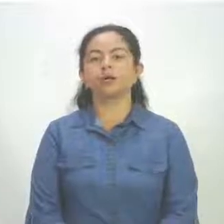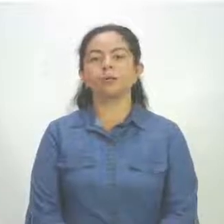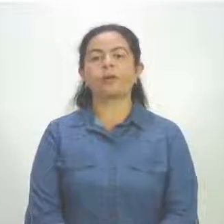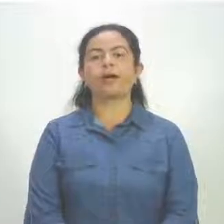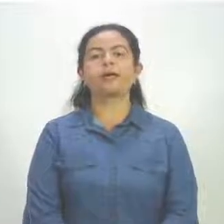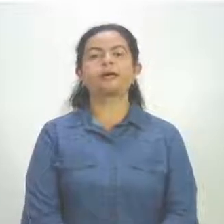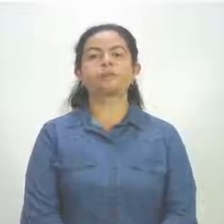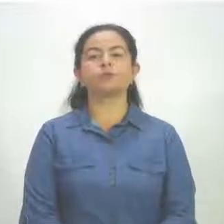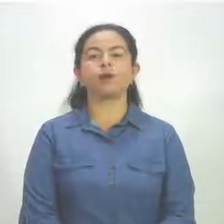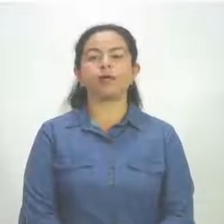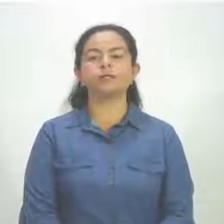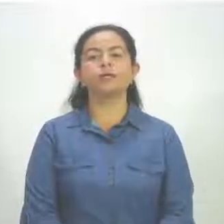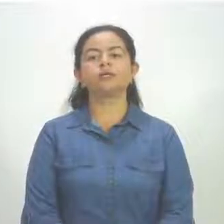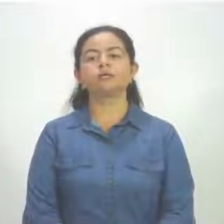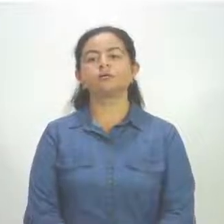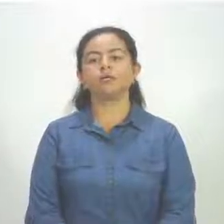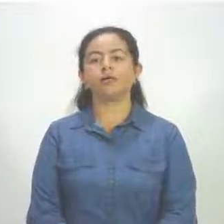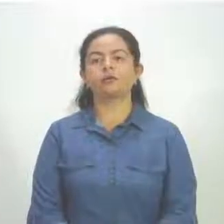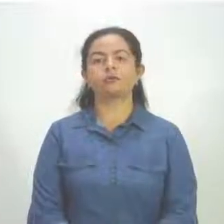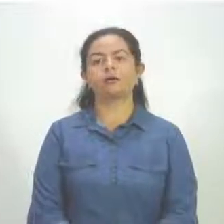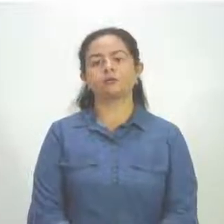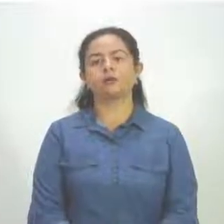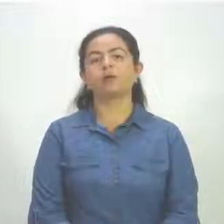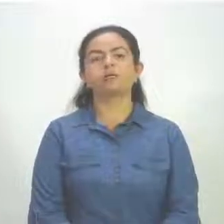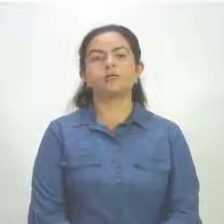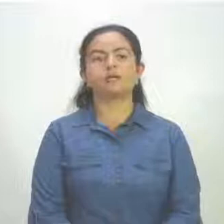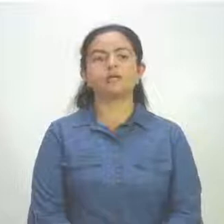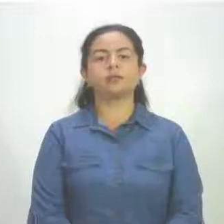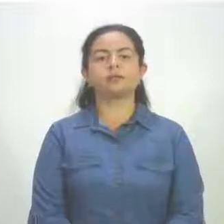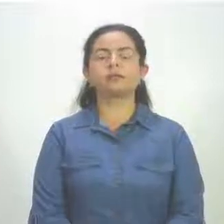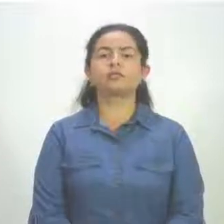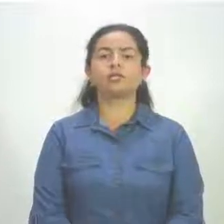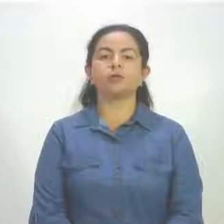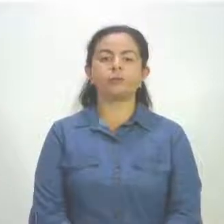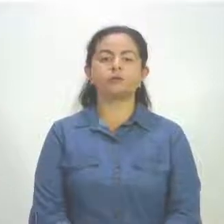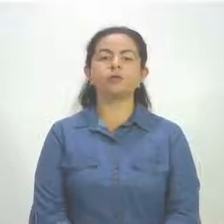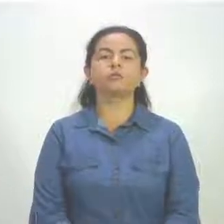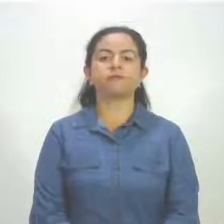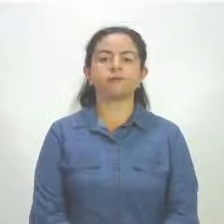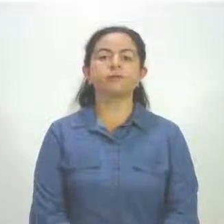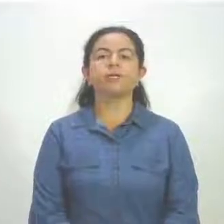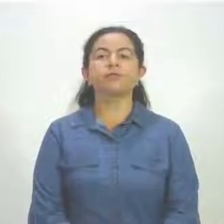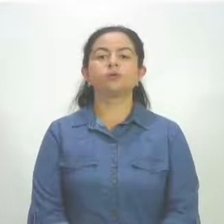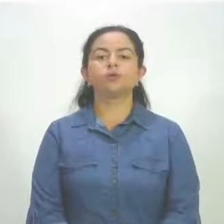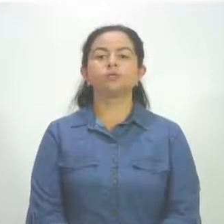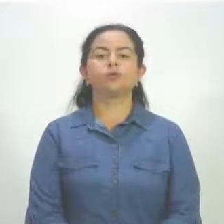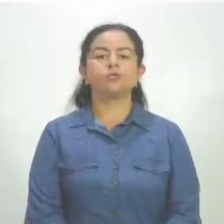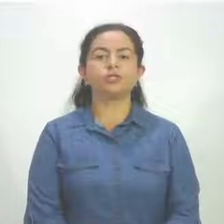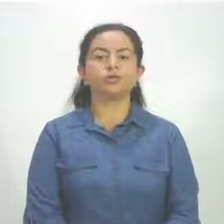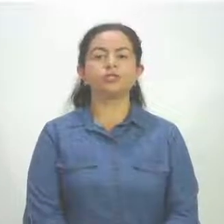de Agropecuária Campus Maués, Instituto Federal de Educação, Ciência e Tecnologia do Amazonas, IFAM,